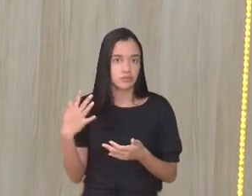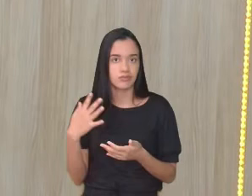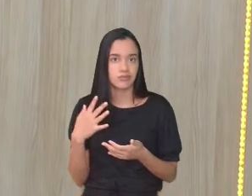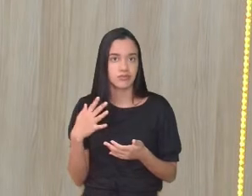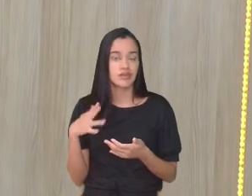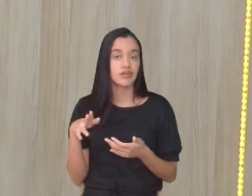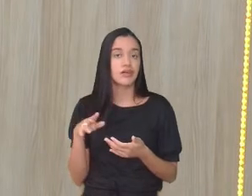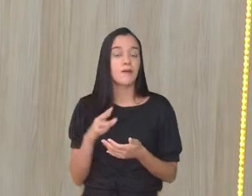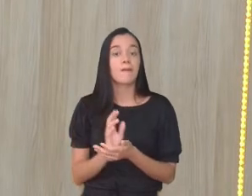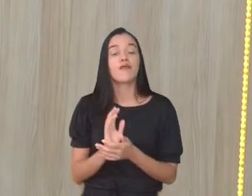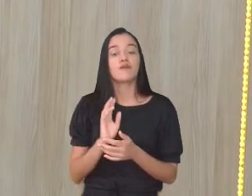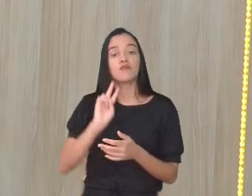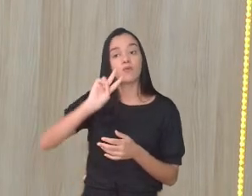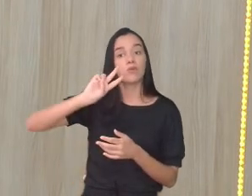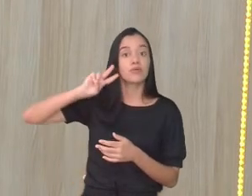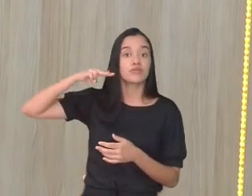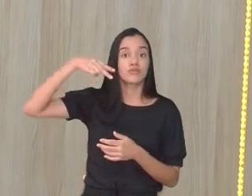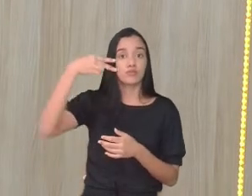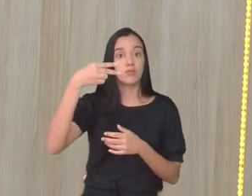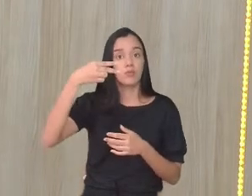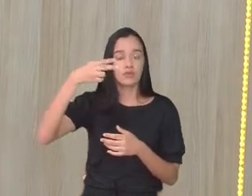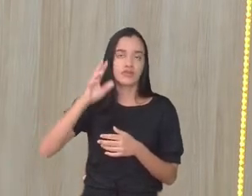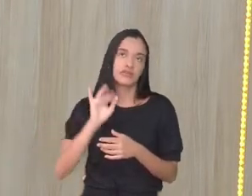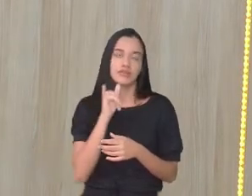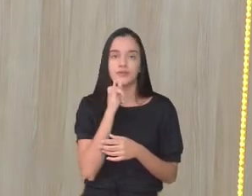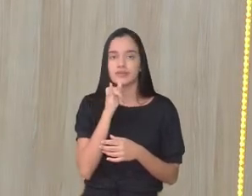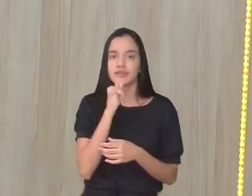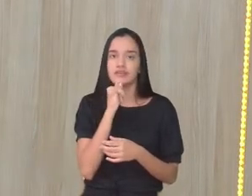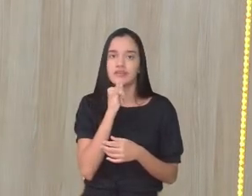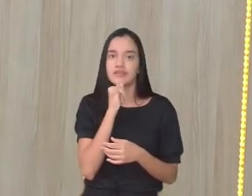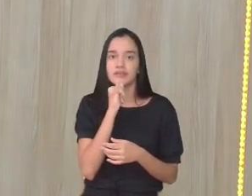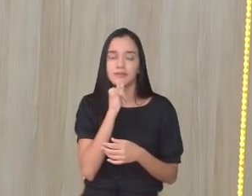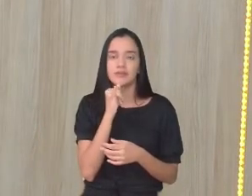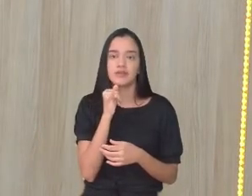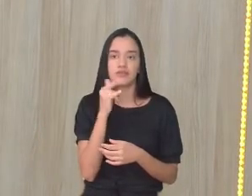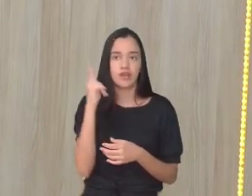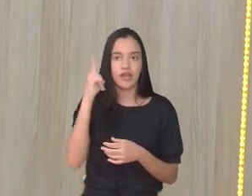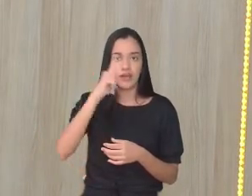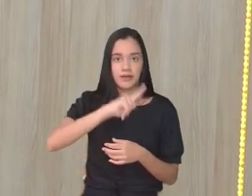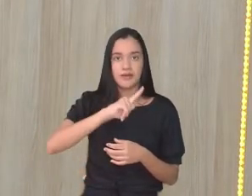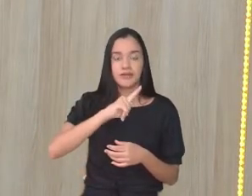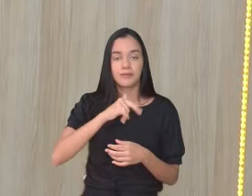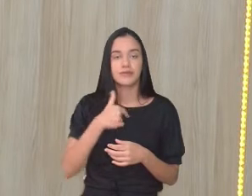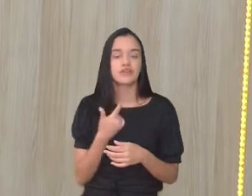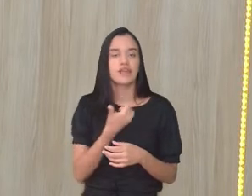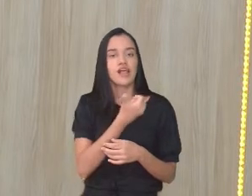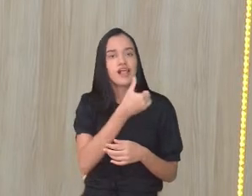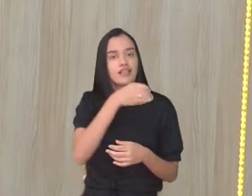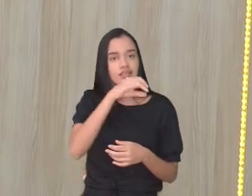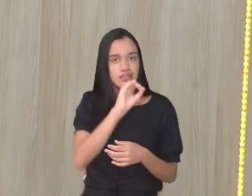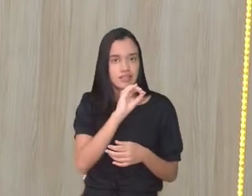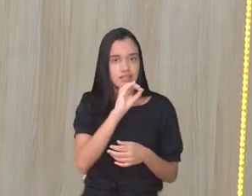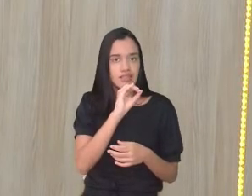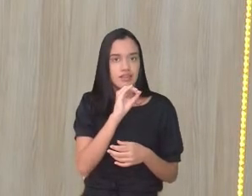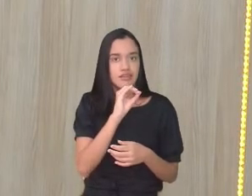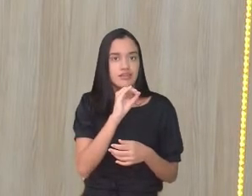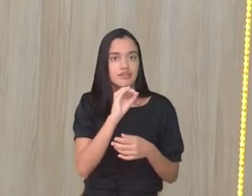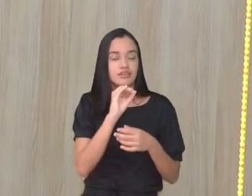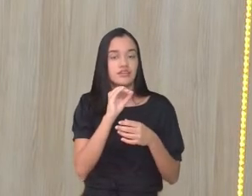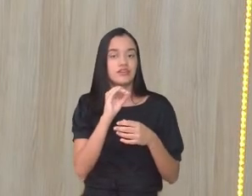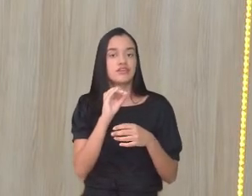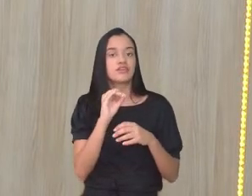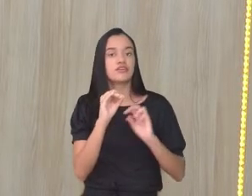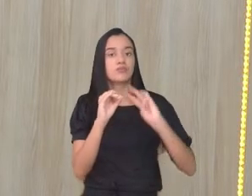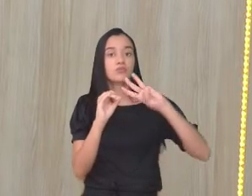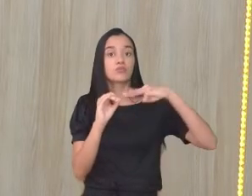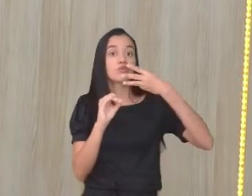o expoente, certo? Então, eu vou repetir aqui, ó, 10 elevado ao cubo,